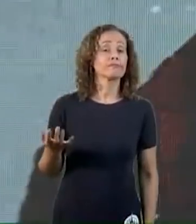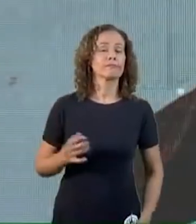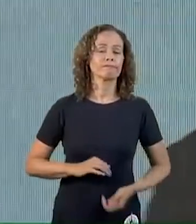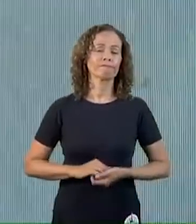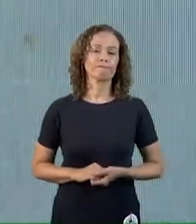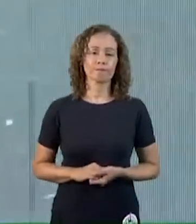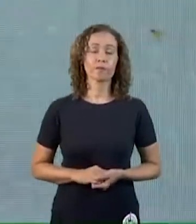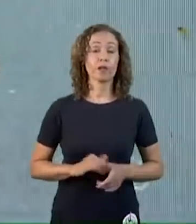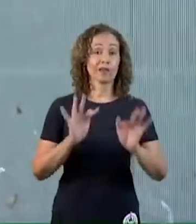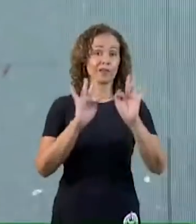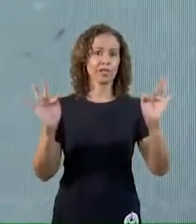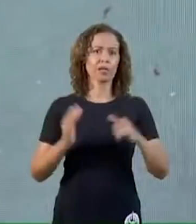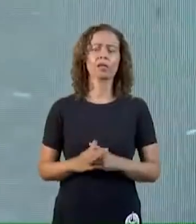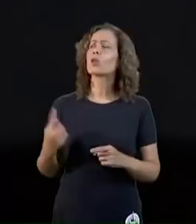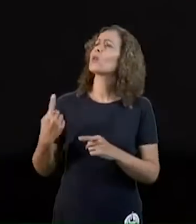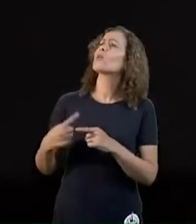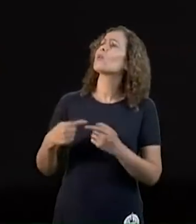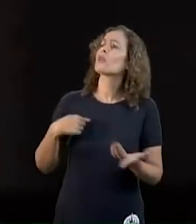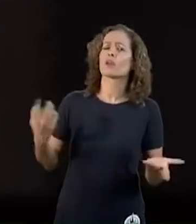A frase normal de todos nós é: por que eu?